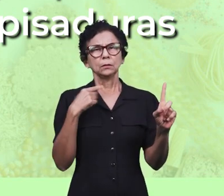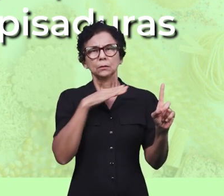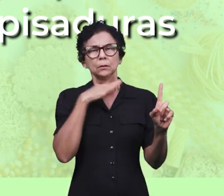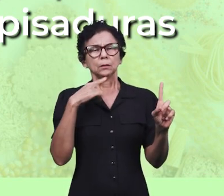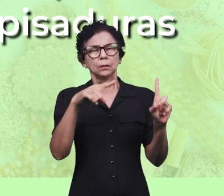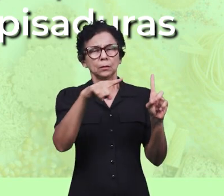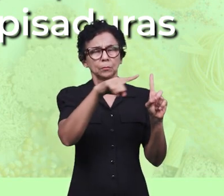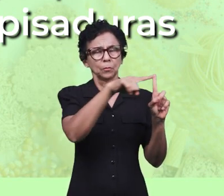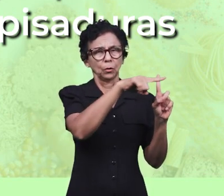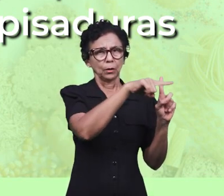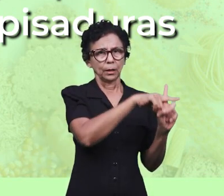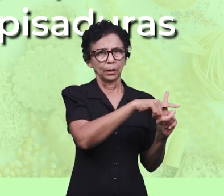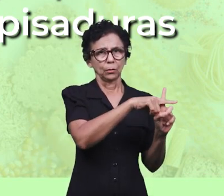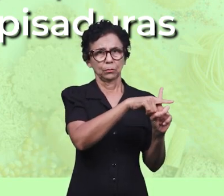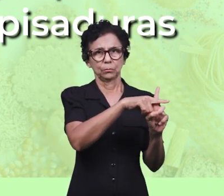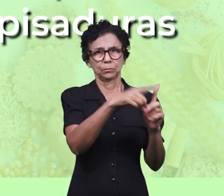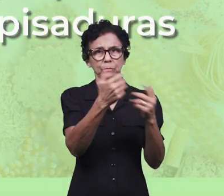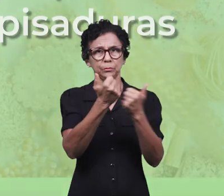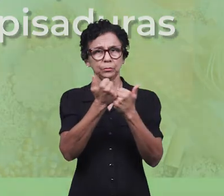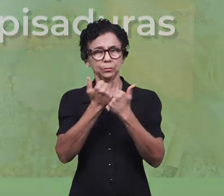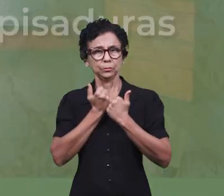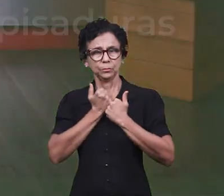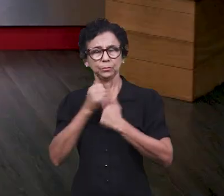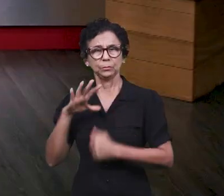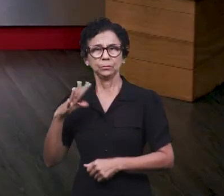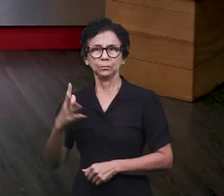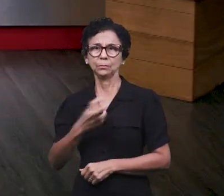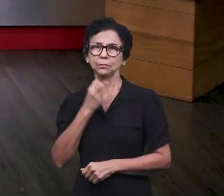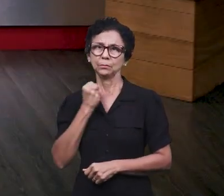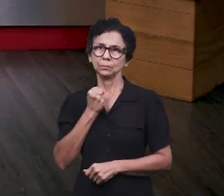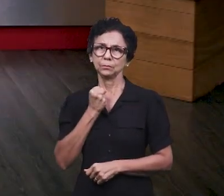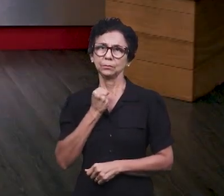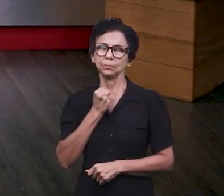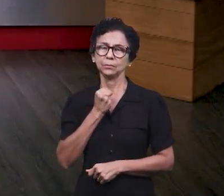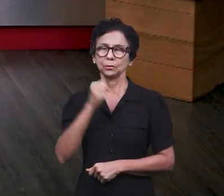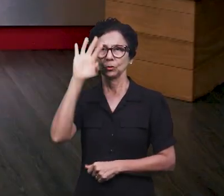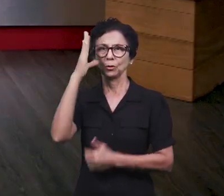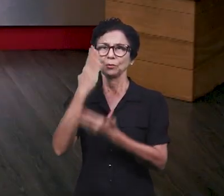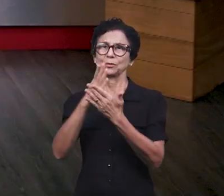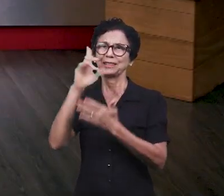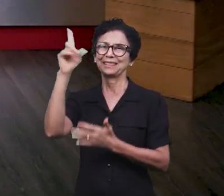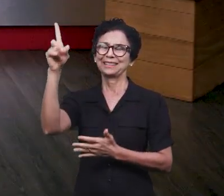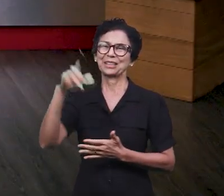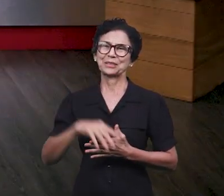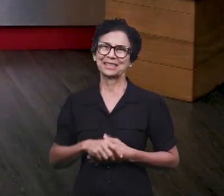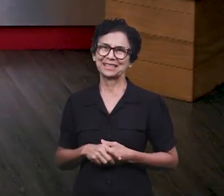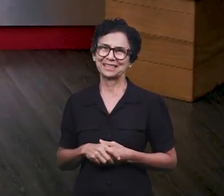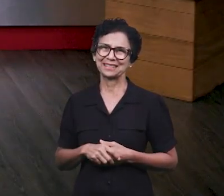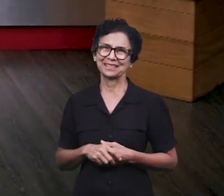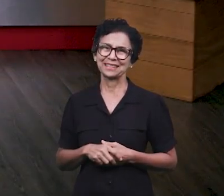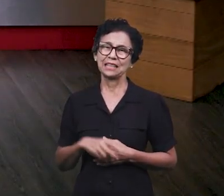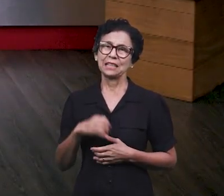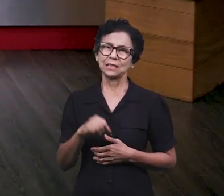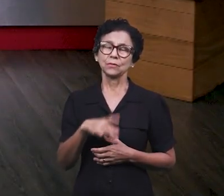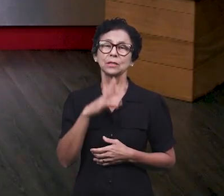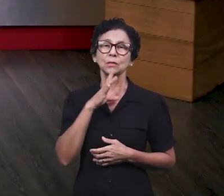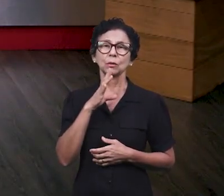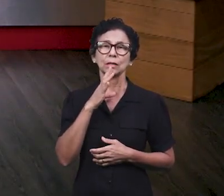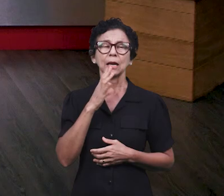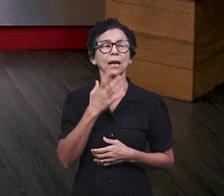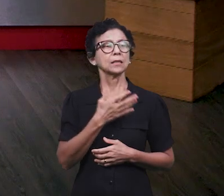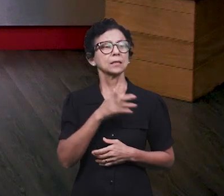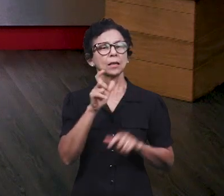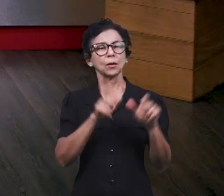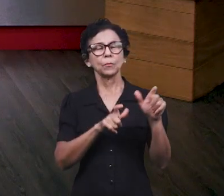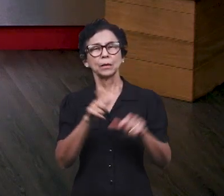suas pisaduras fomos sarados. Que você possa descansar em Deus e que, se você tem alguma pessoa que conhece